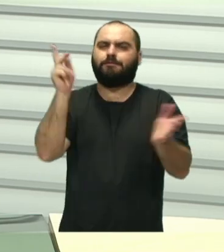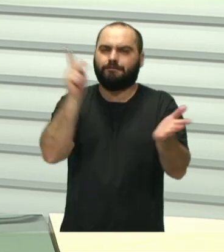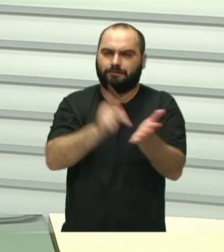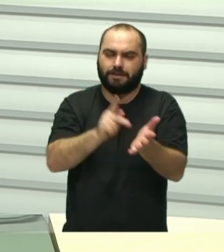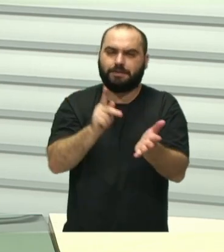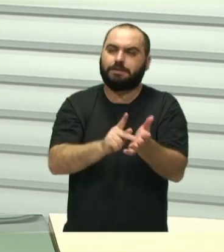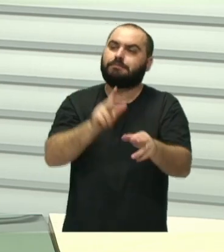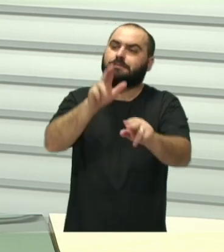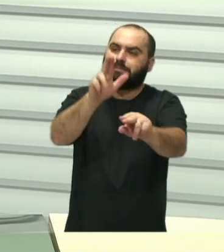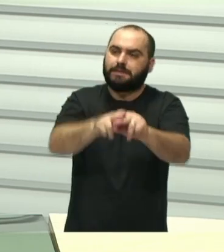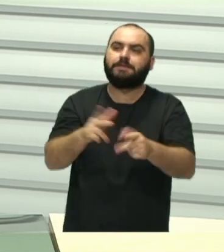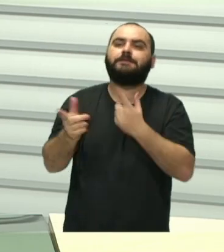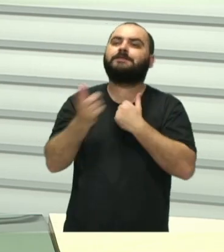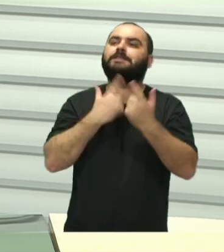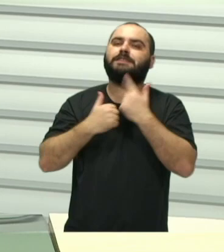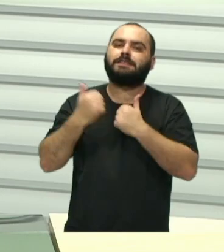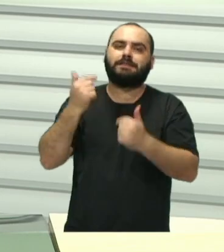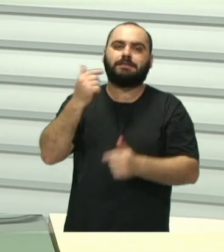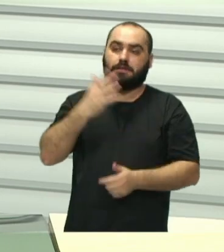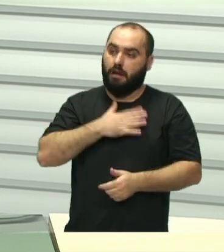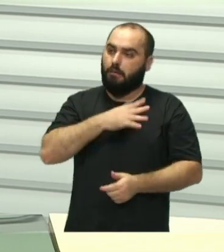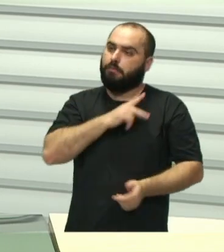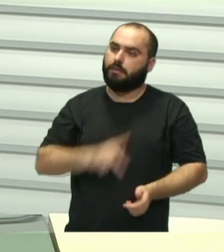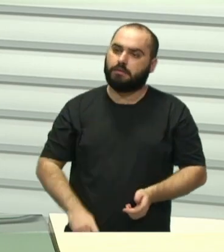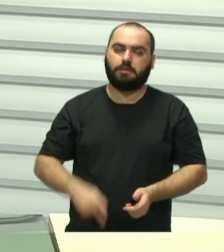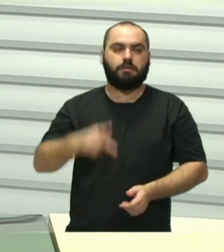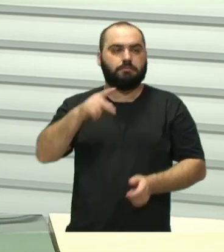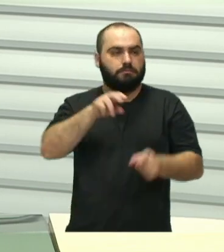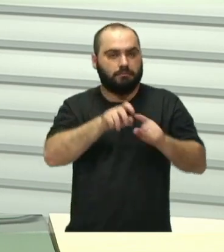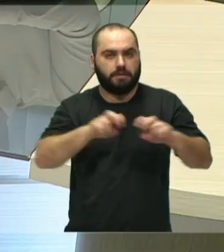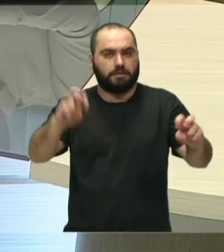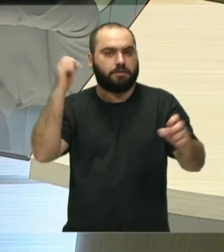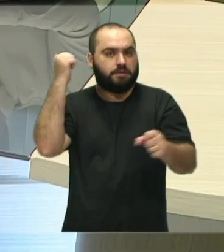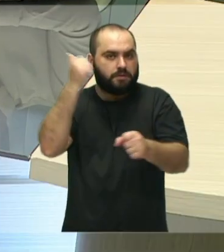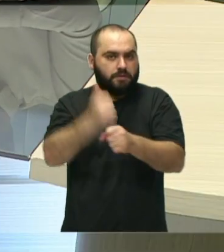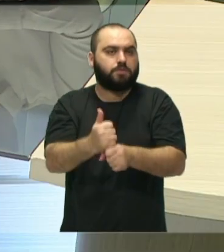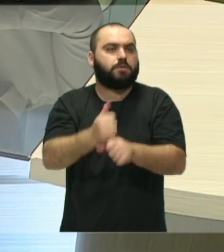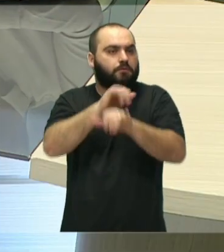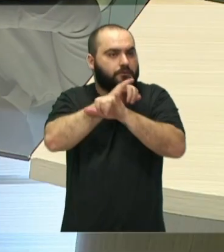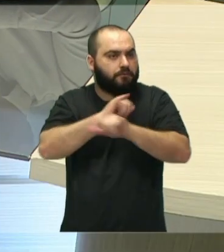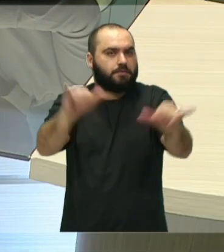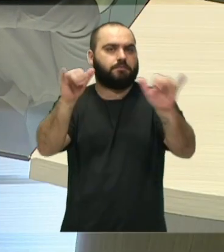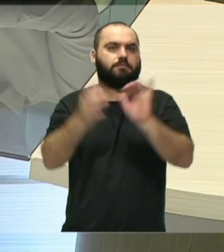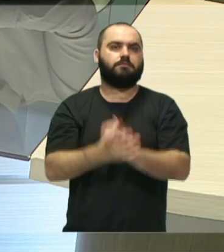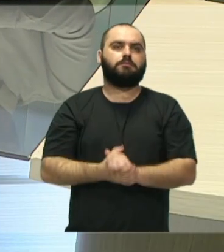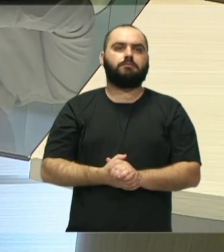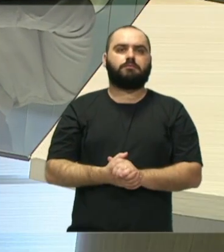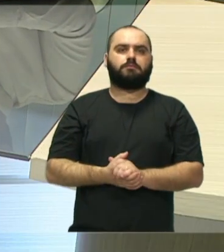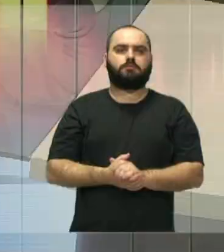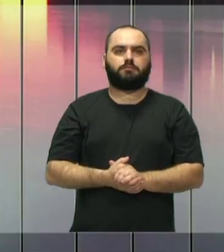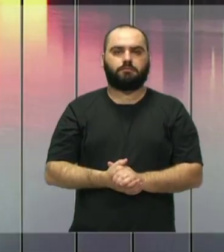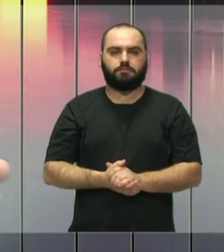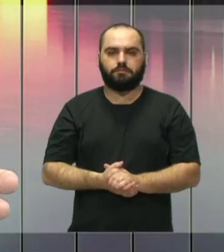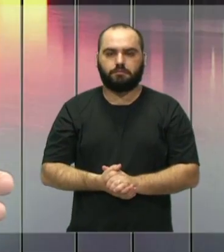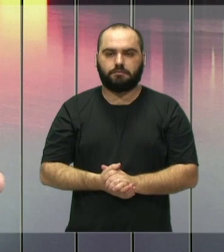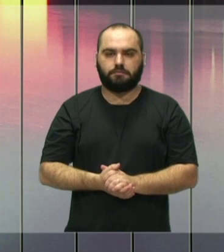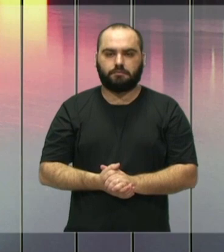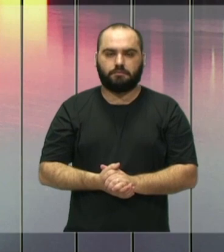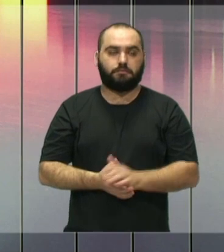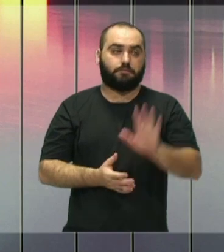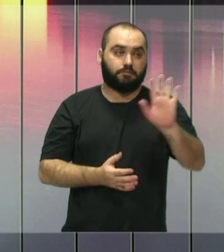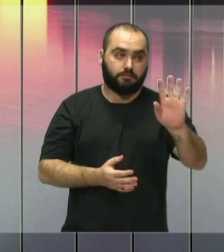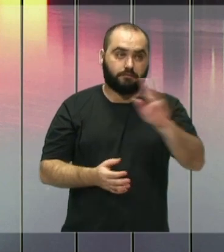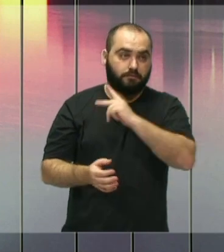o nosso desejo enquanto presidência mesa diretora é só fortalecer e aumentar naquilo que for possível Presidente durante dois